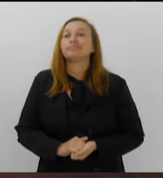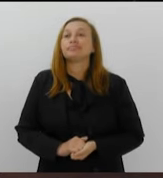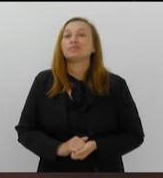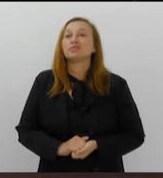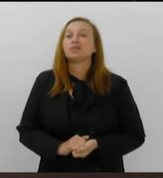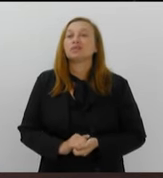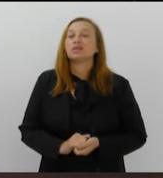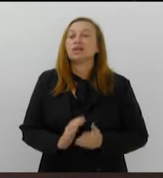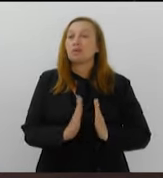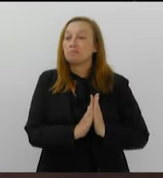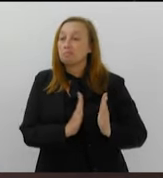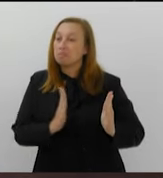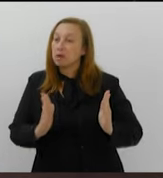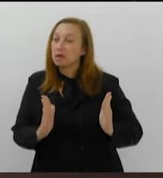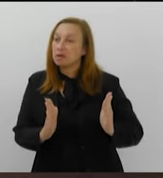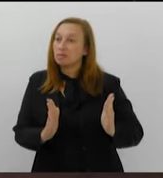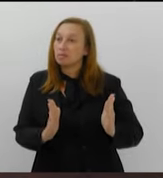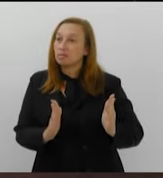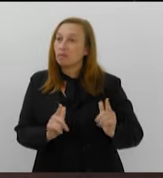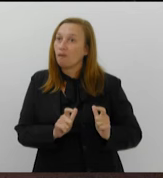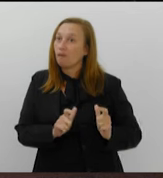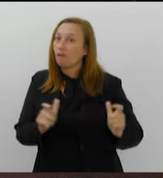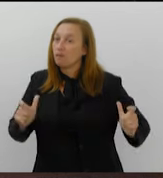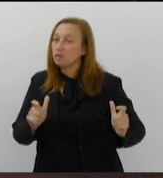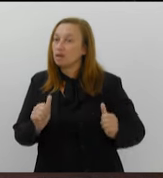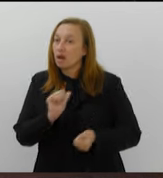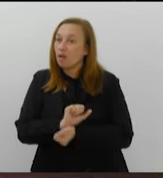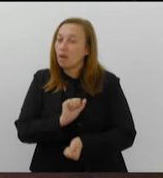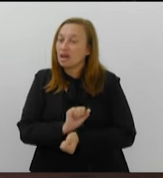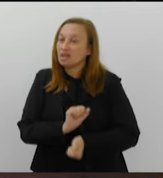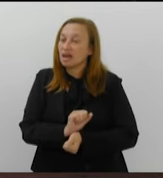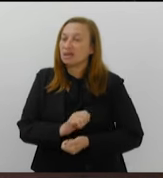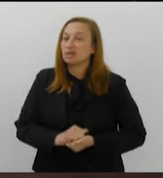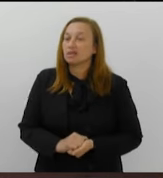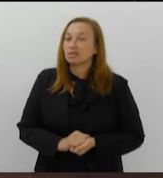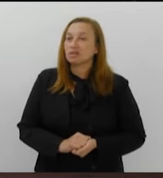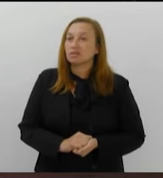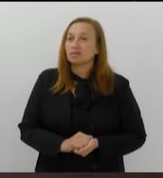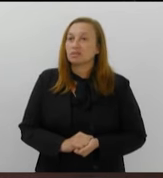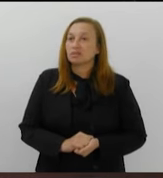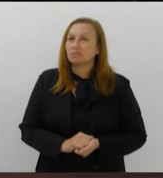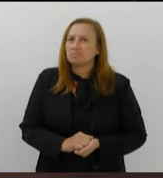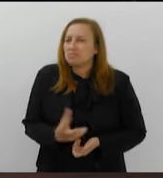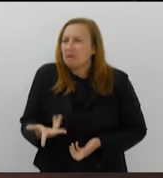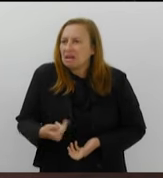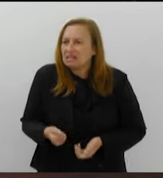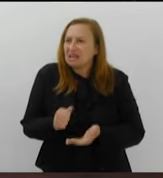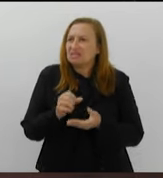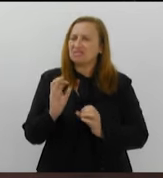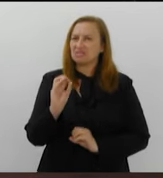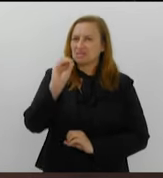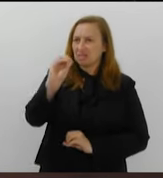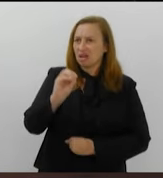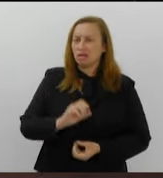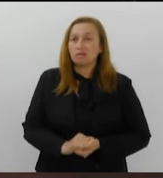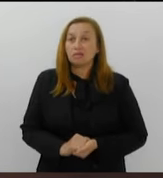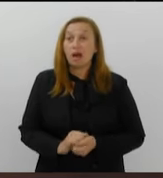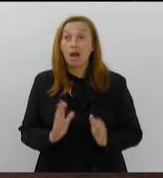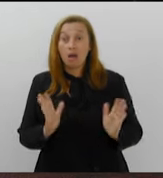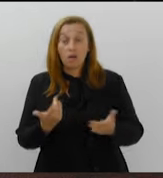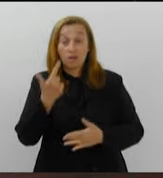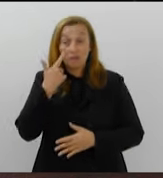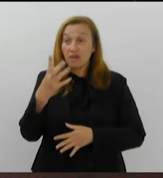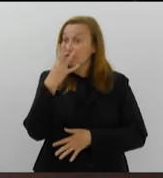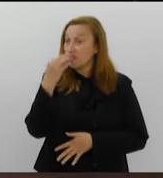Intervalo de ônibus de forma absurda. Condições zero. Agora vamos para